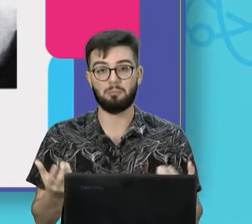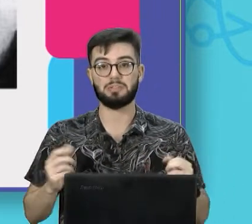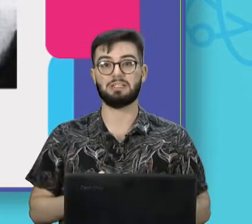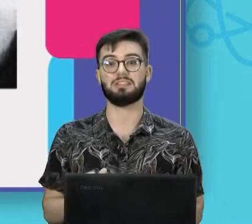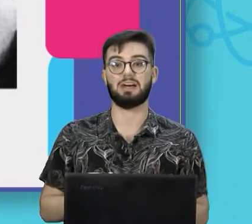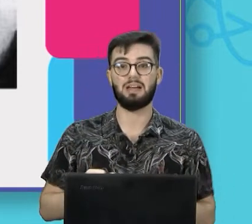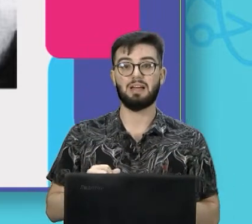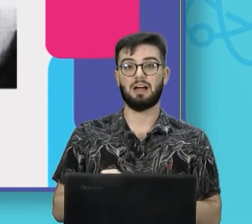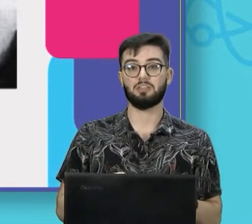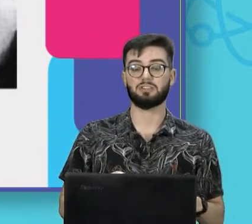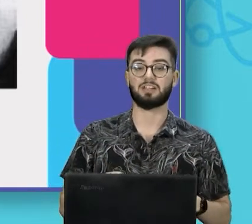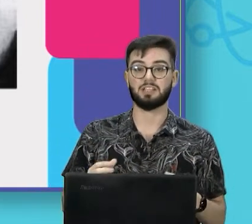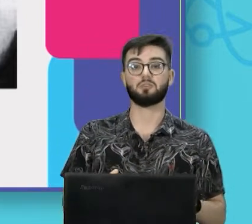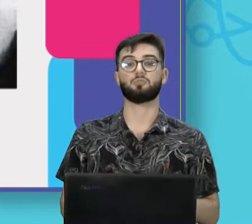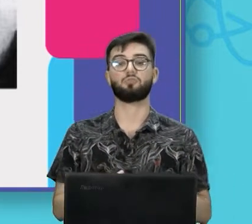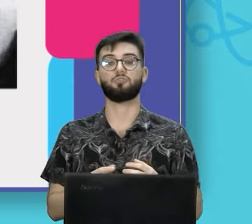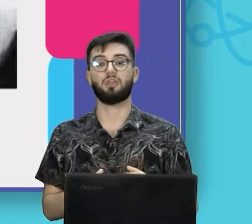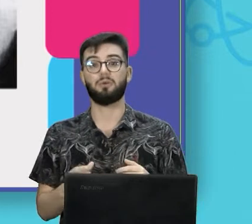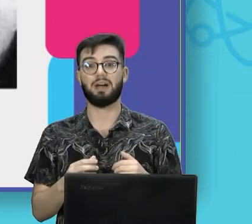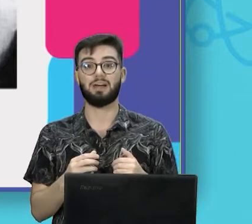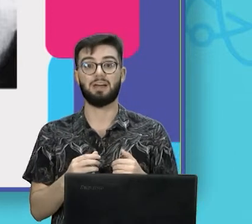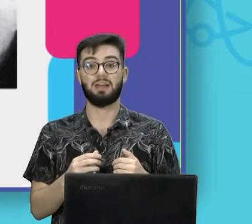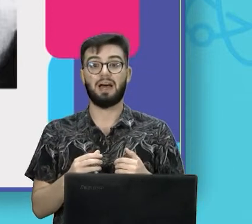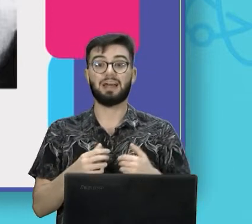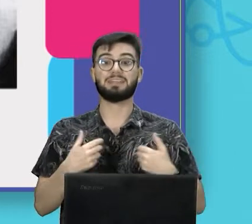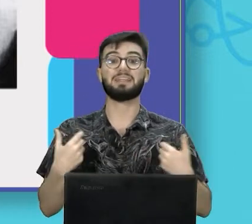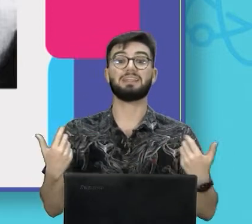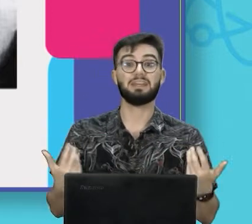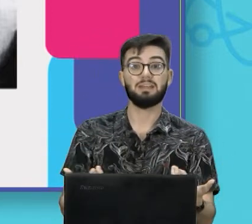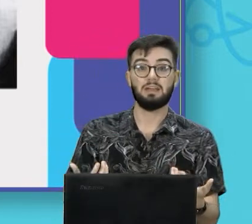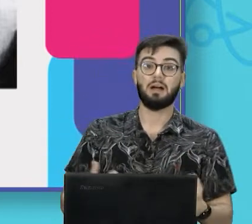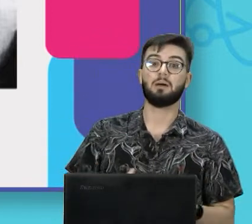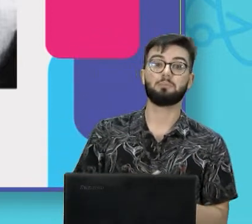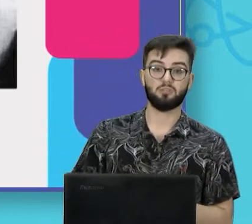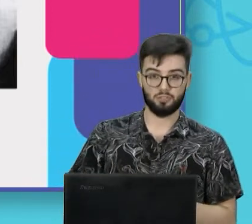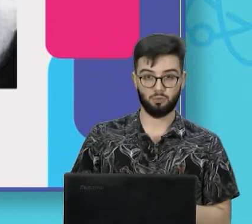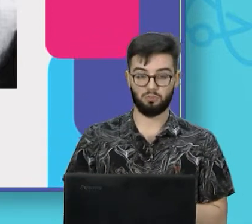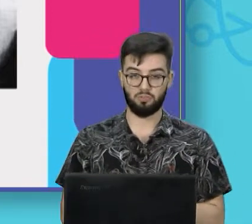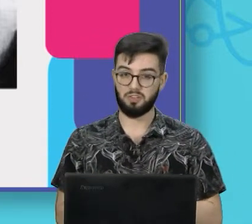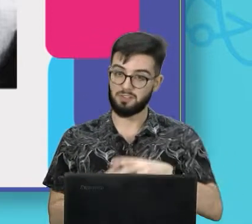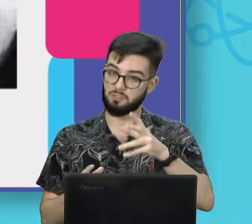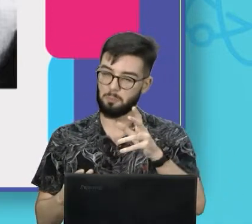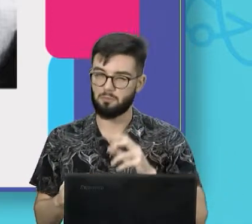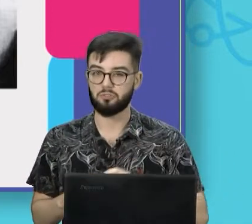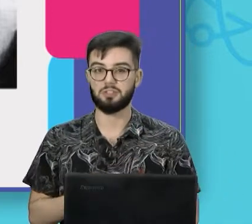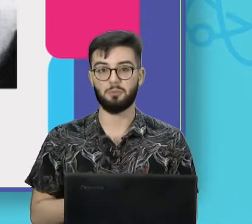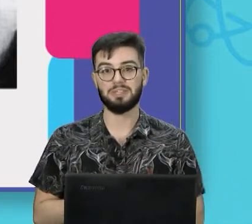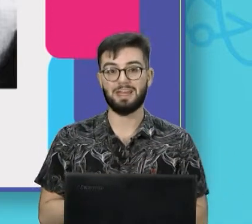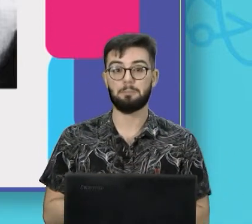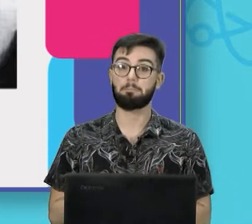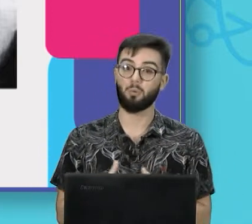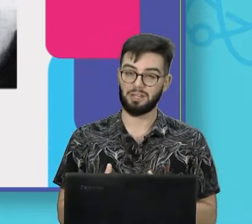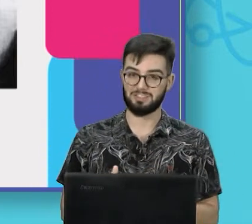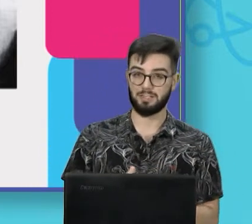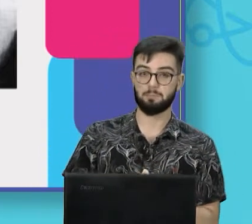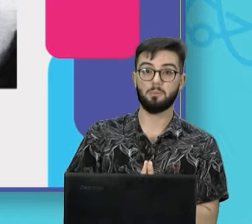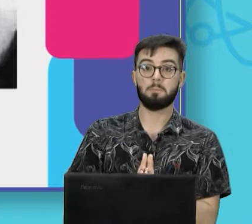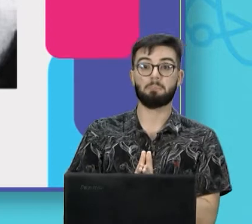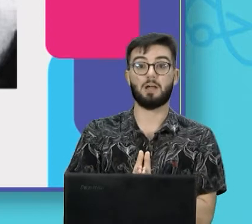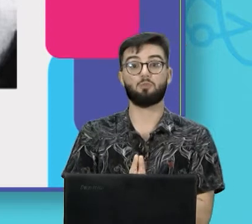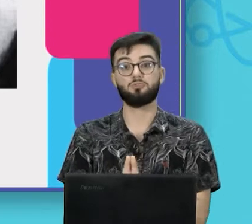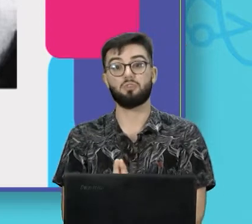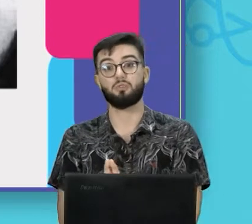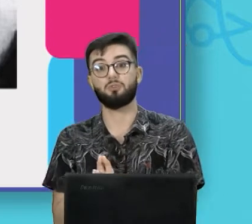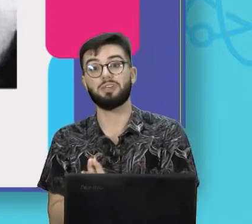começando a modernizar a nossa carta constitucional EA atender amplos setores sociais só para você ter uma ideia por